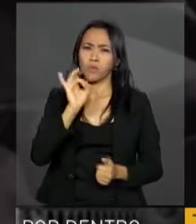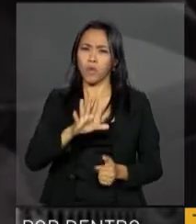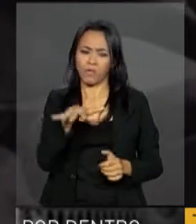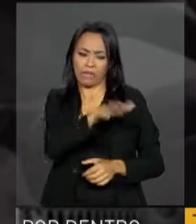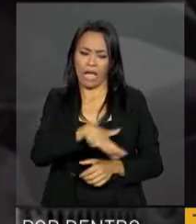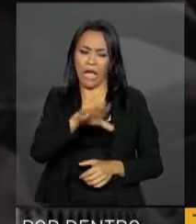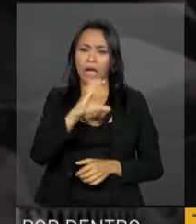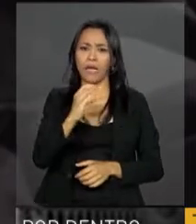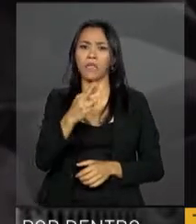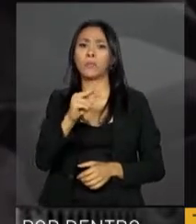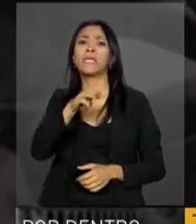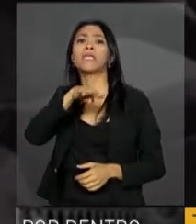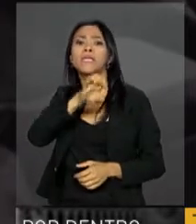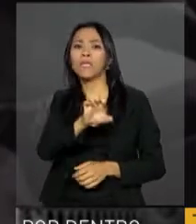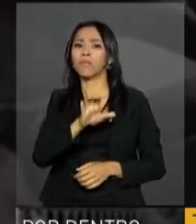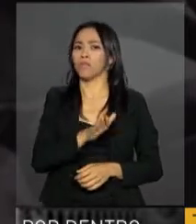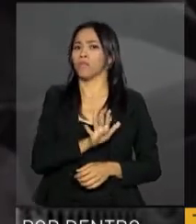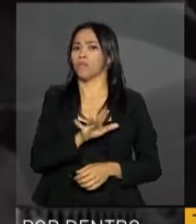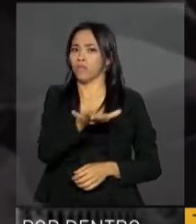já é antiga, de tratados